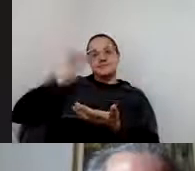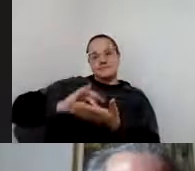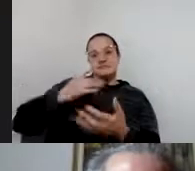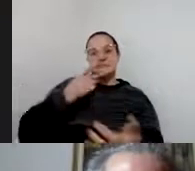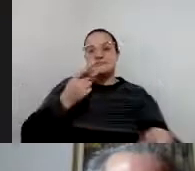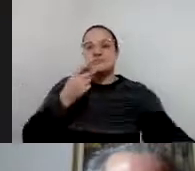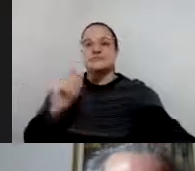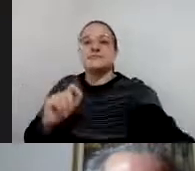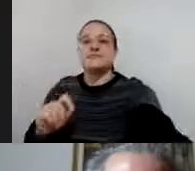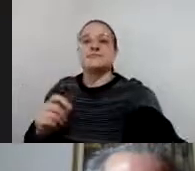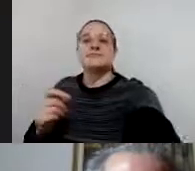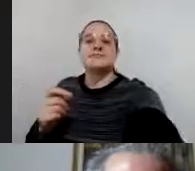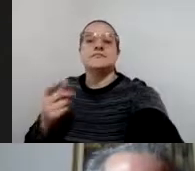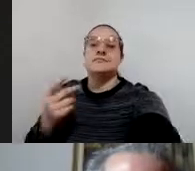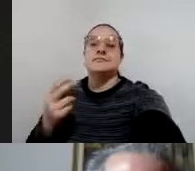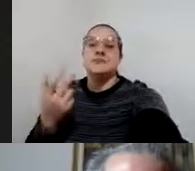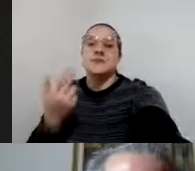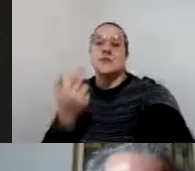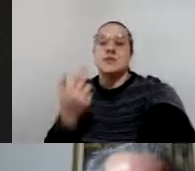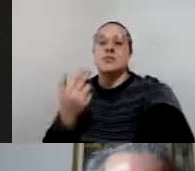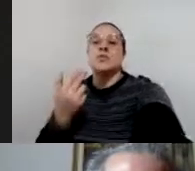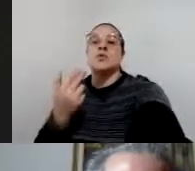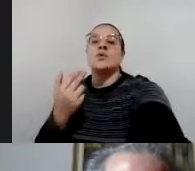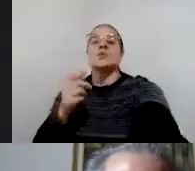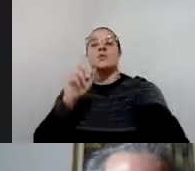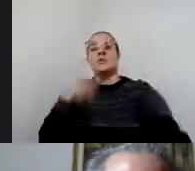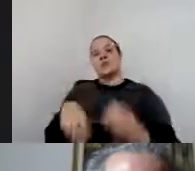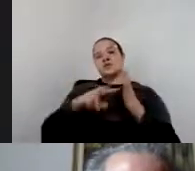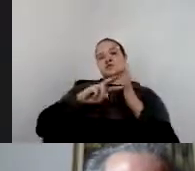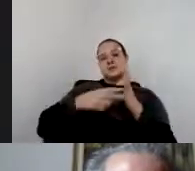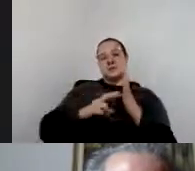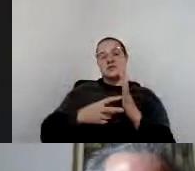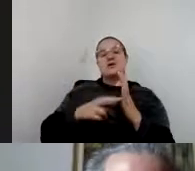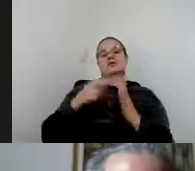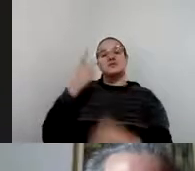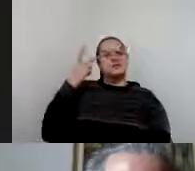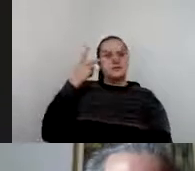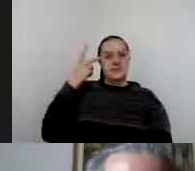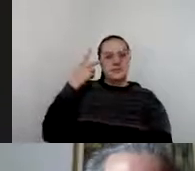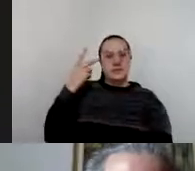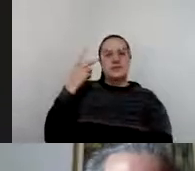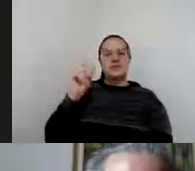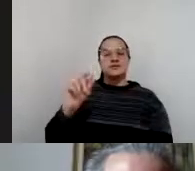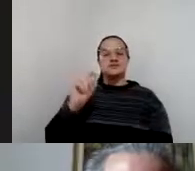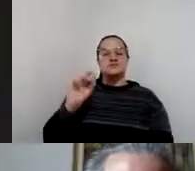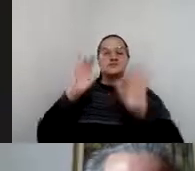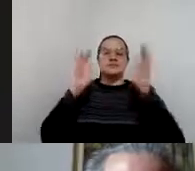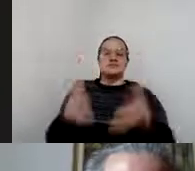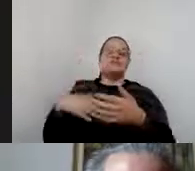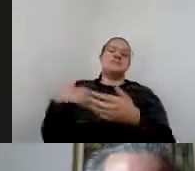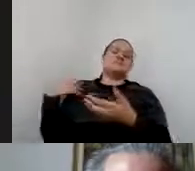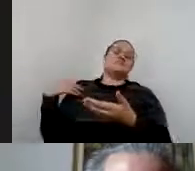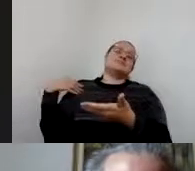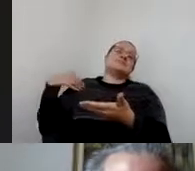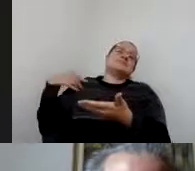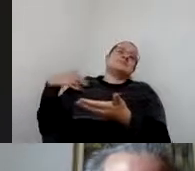falando como Sindicatos Comerciais de São Paulo e também como o GT, mas em especial como sindicato, nós já estamos há muito tempo nessa